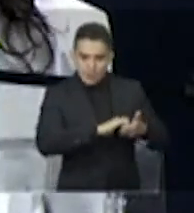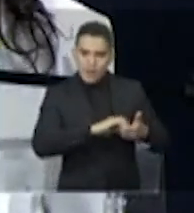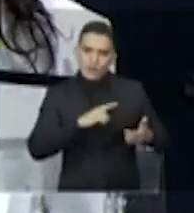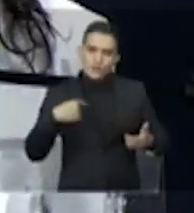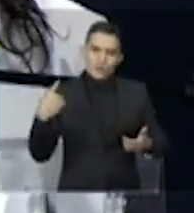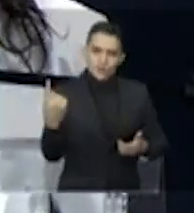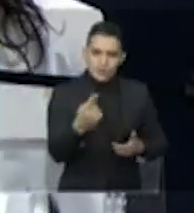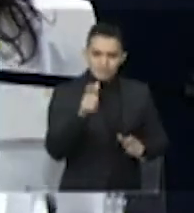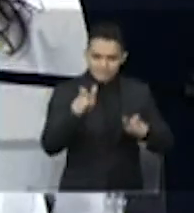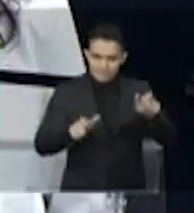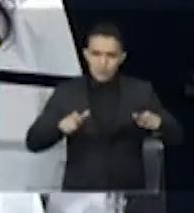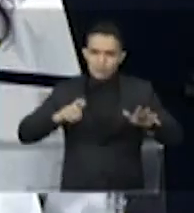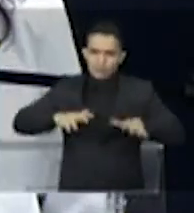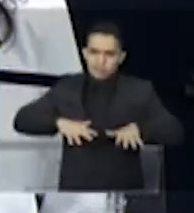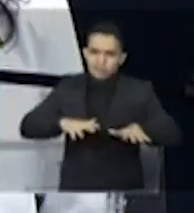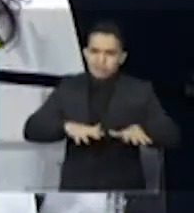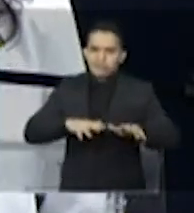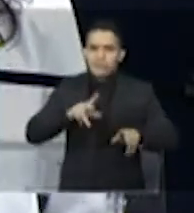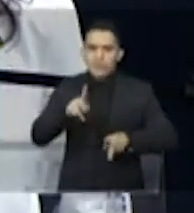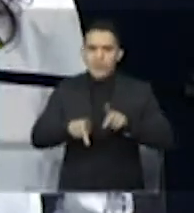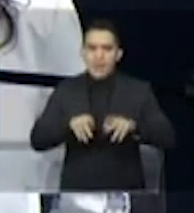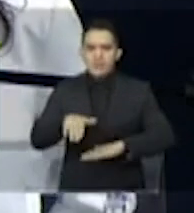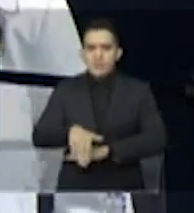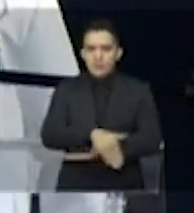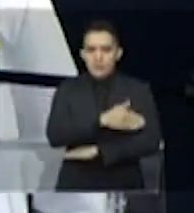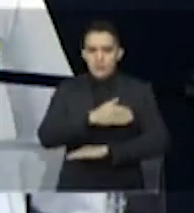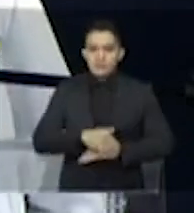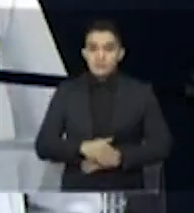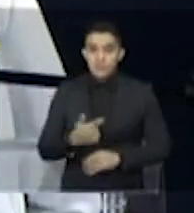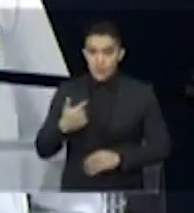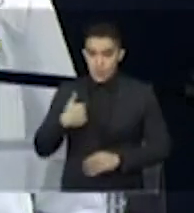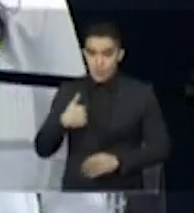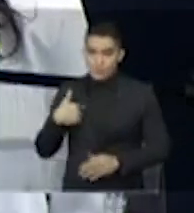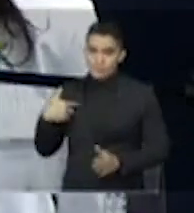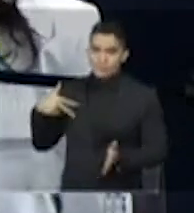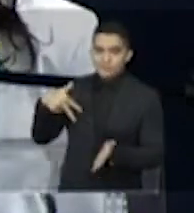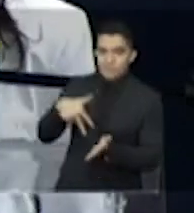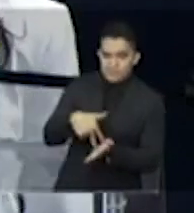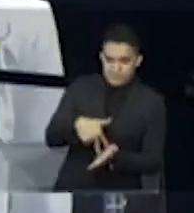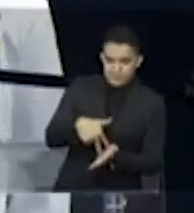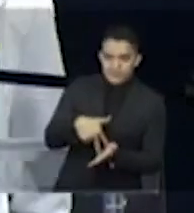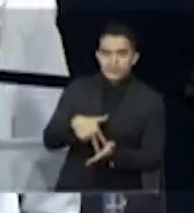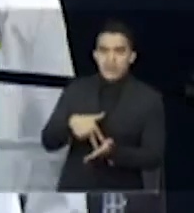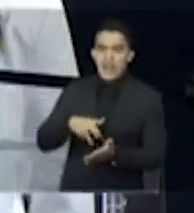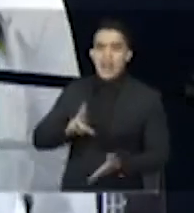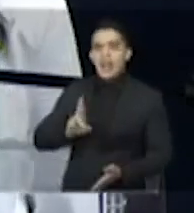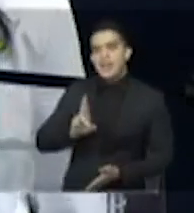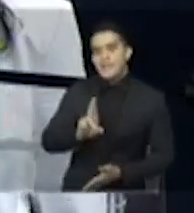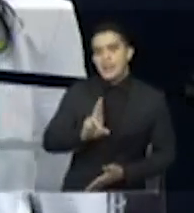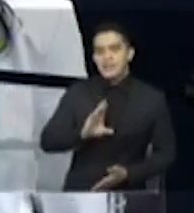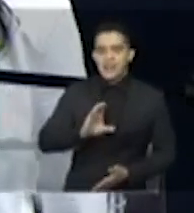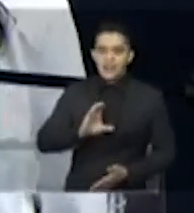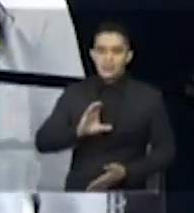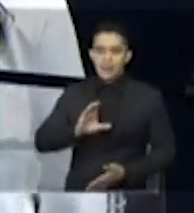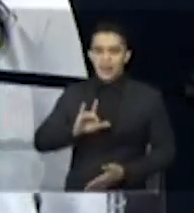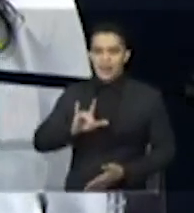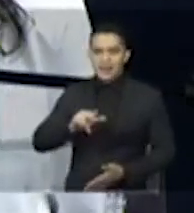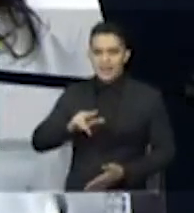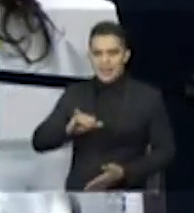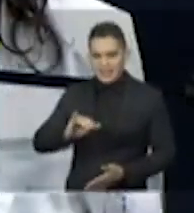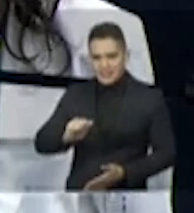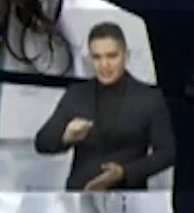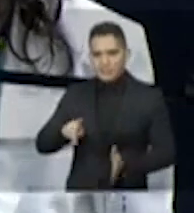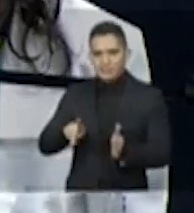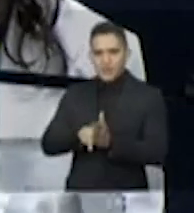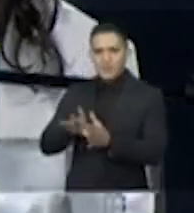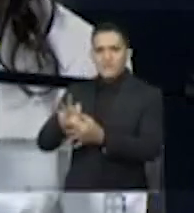de luta da população de rua. Eu represento aqui hoje a Clínica de Direitos Humanos Luiz Gama, que é um projeto de pesquisa e extensão que pauta o